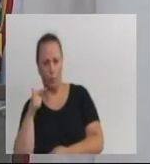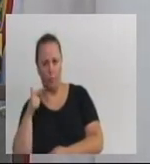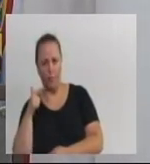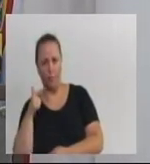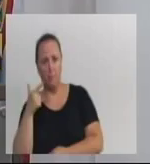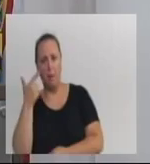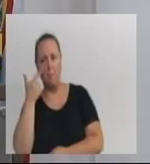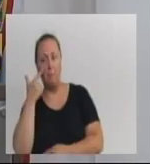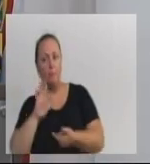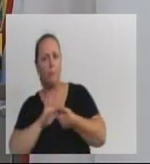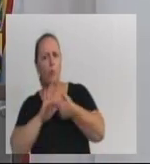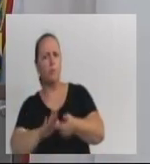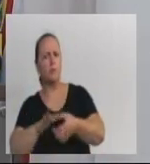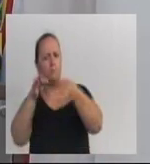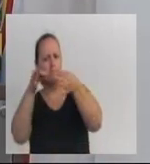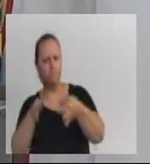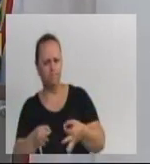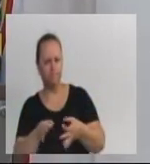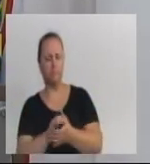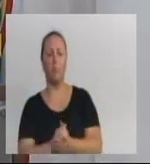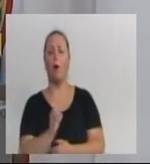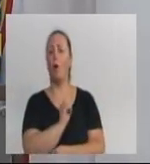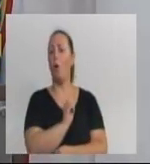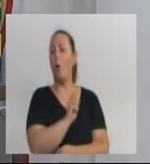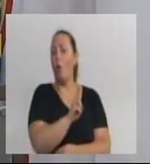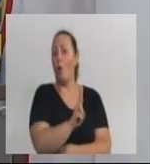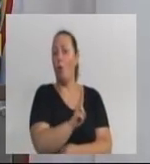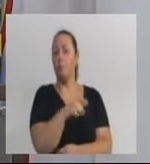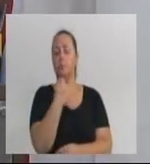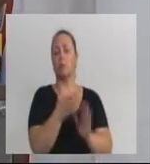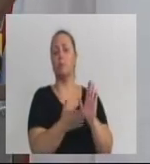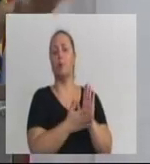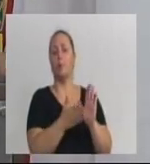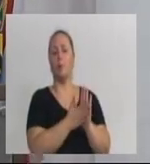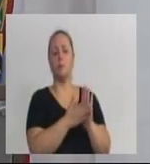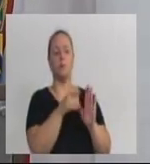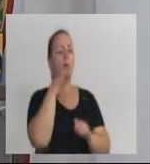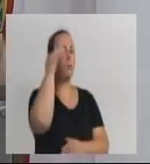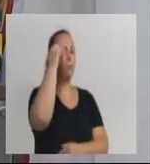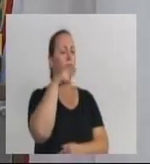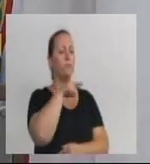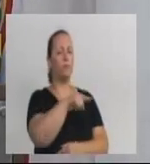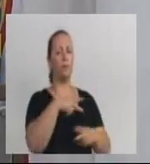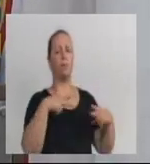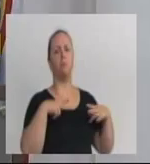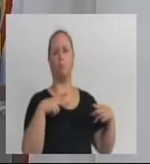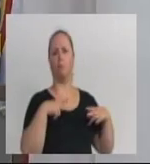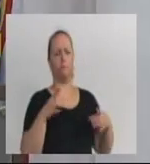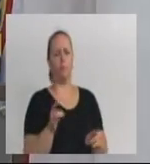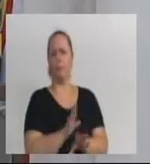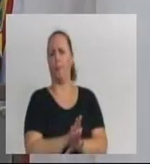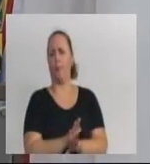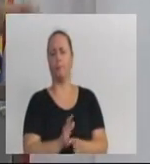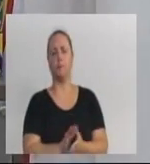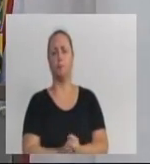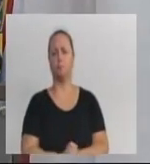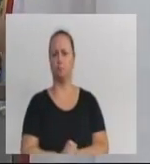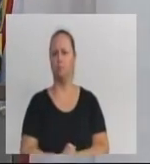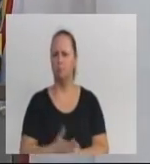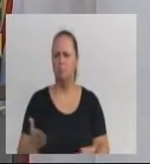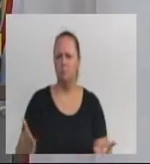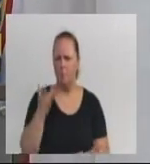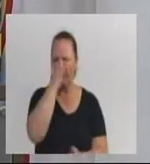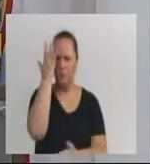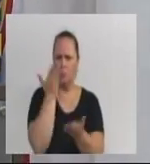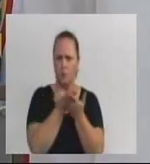né? Para esclarecer, ou senão a gente entra com uma proposta para privatizar. Pronto, por quê? Alguém estuda de graça na FURB? Não,